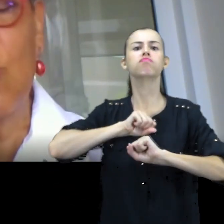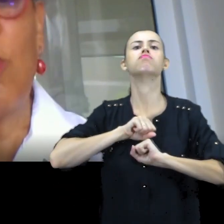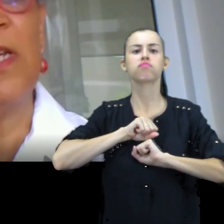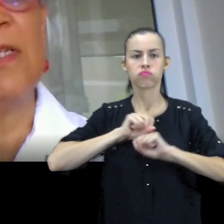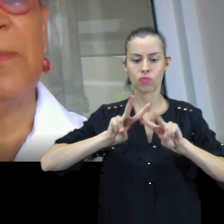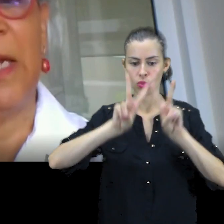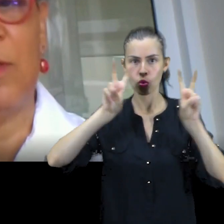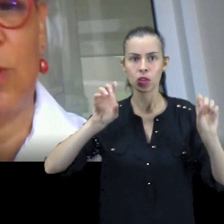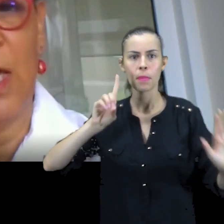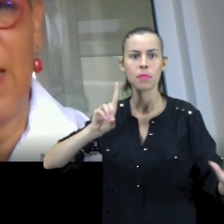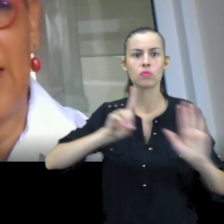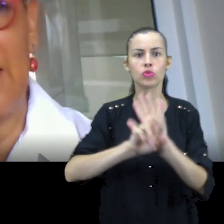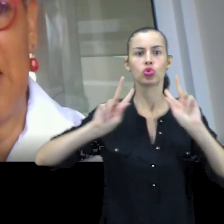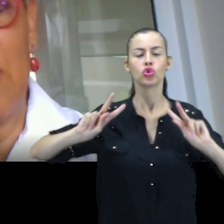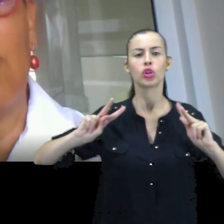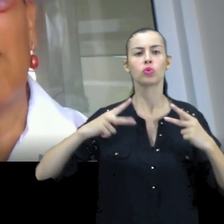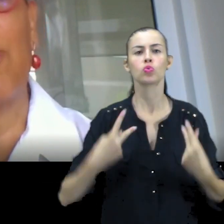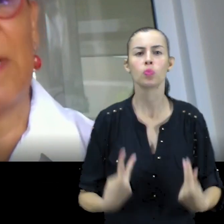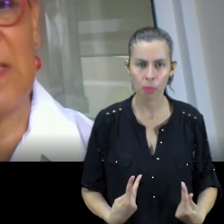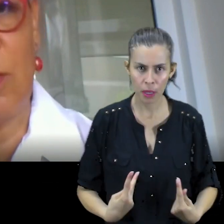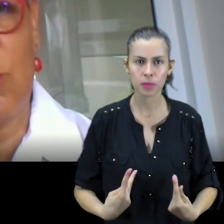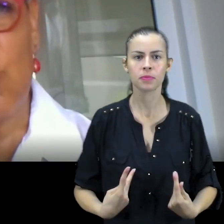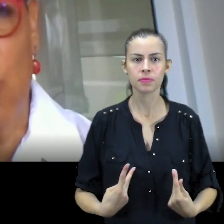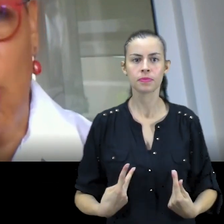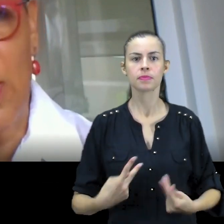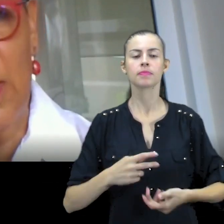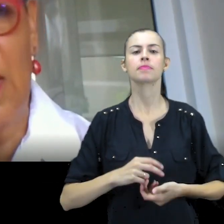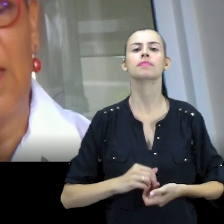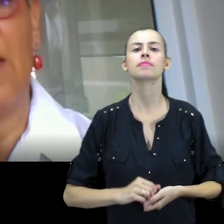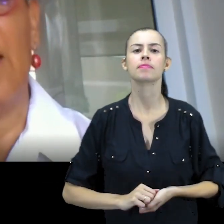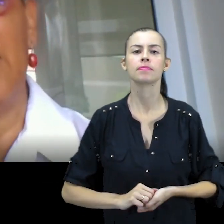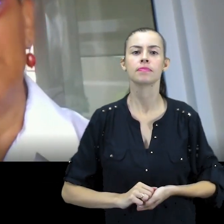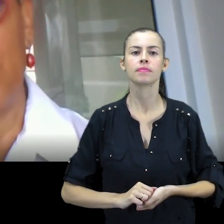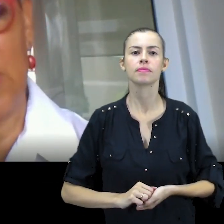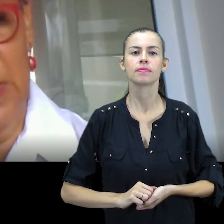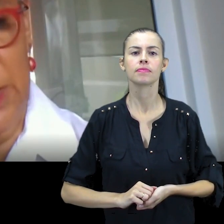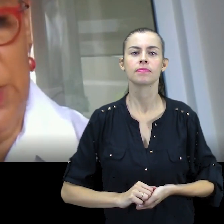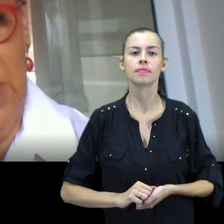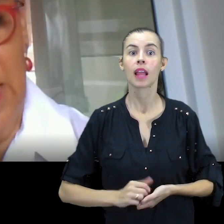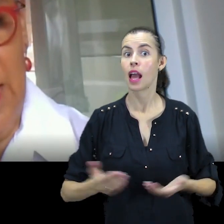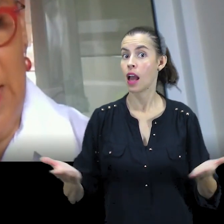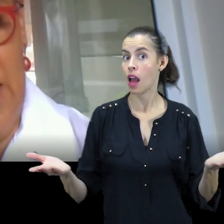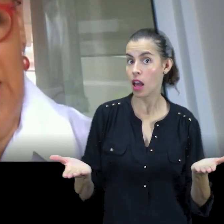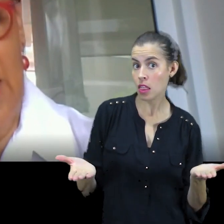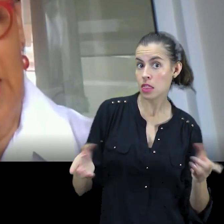áreas do conhecimento, né, que tenham uma formação sólida, né, importante,